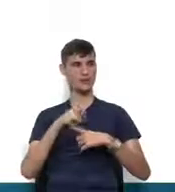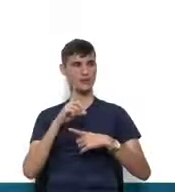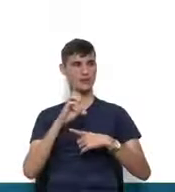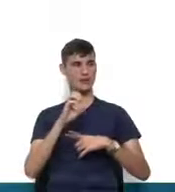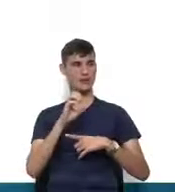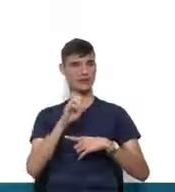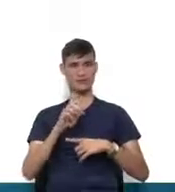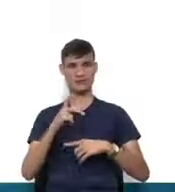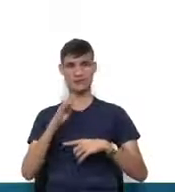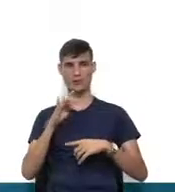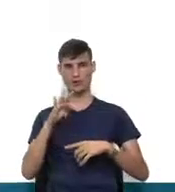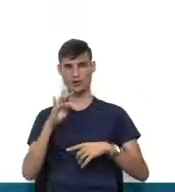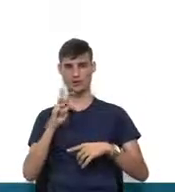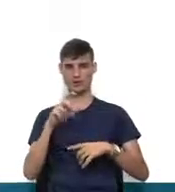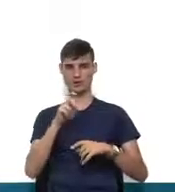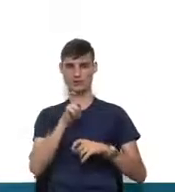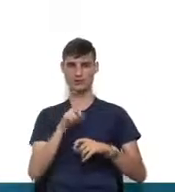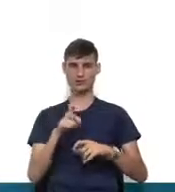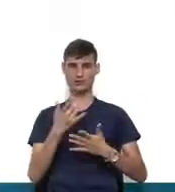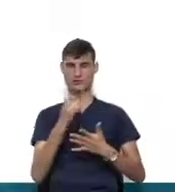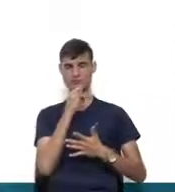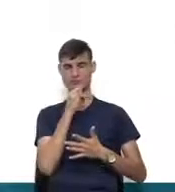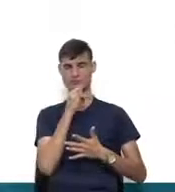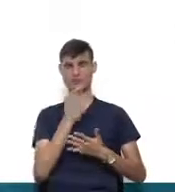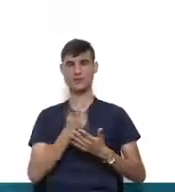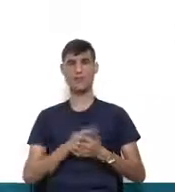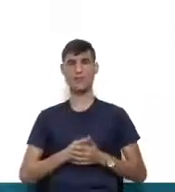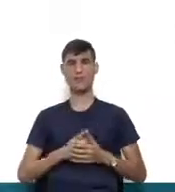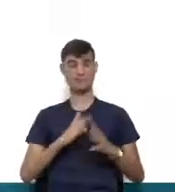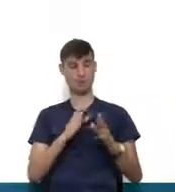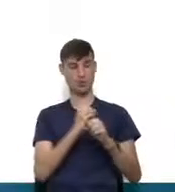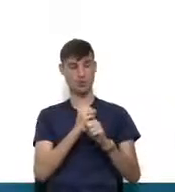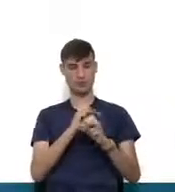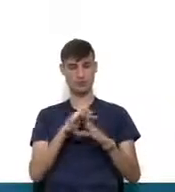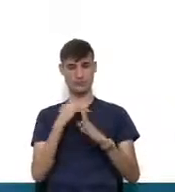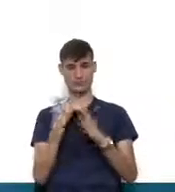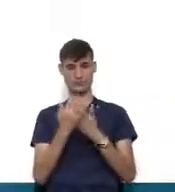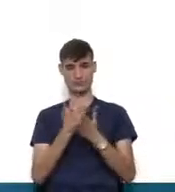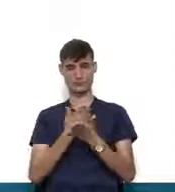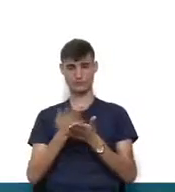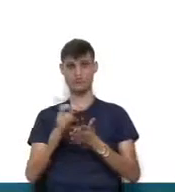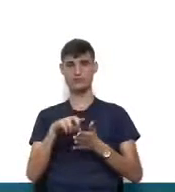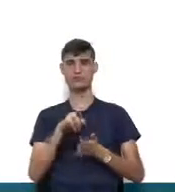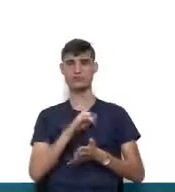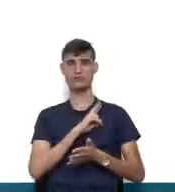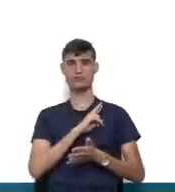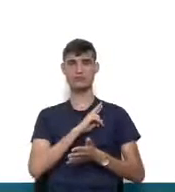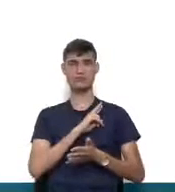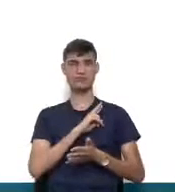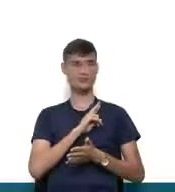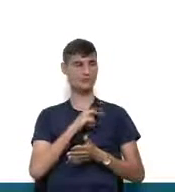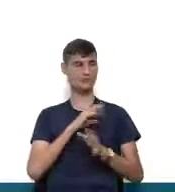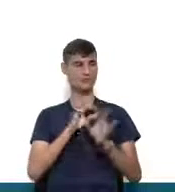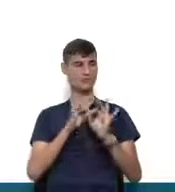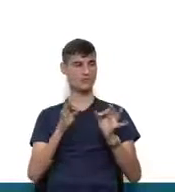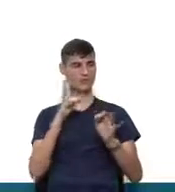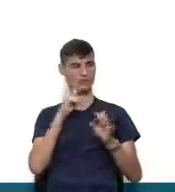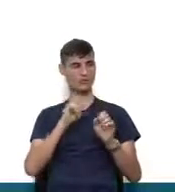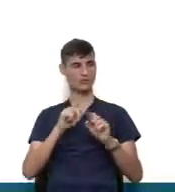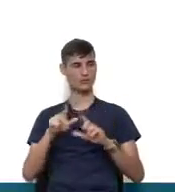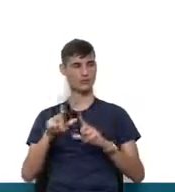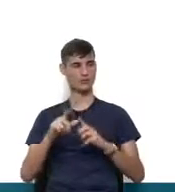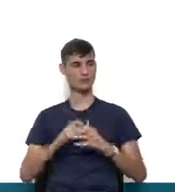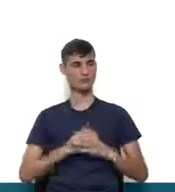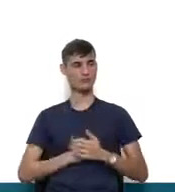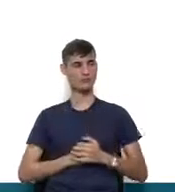expoente que nos representa essa série de potência. E a soma da série pode ser representada por essa função.